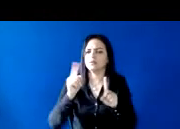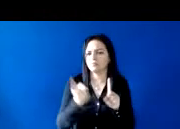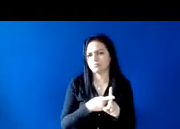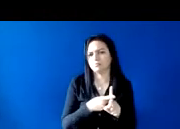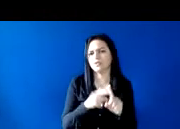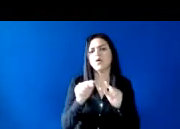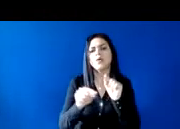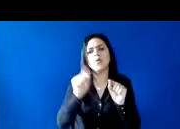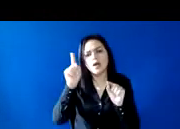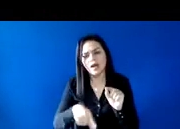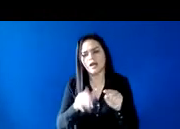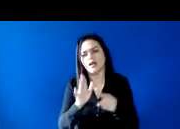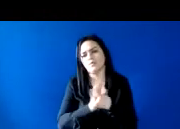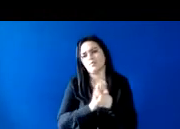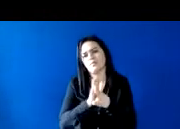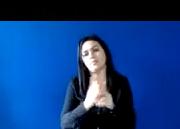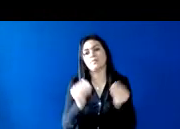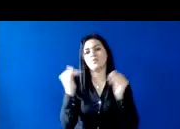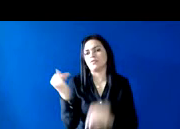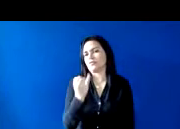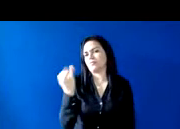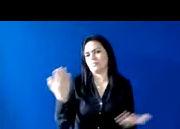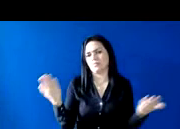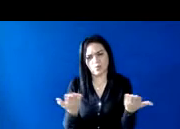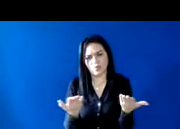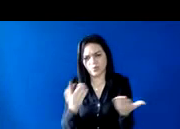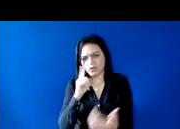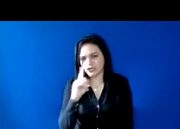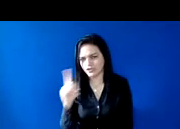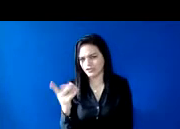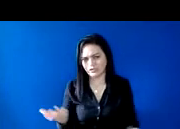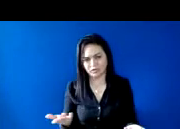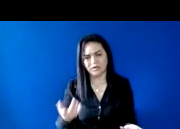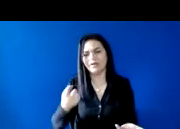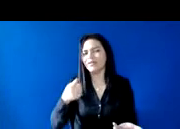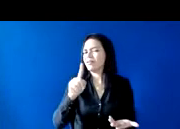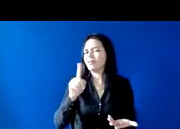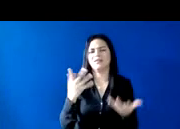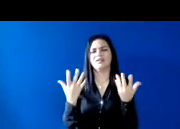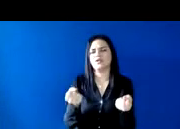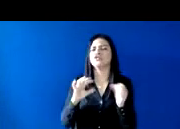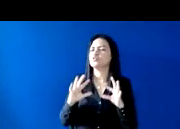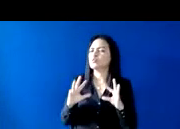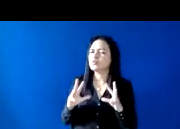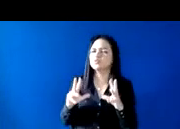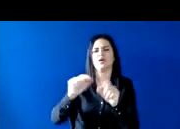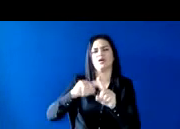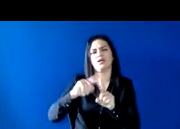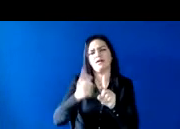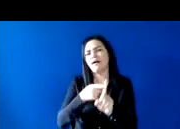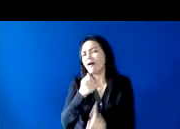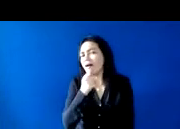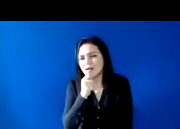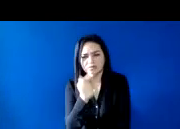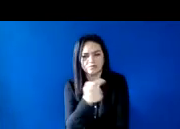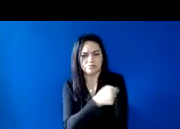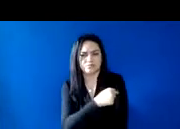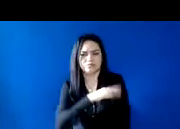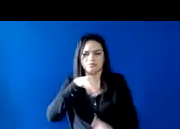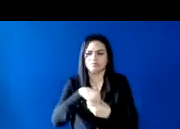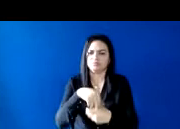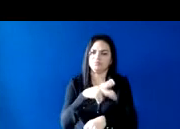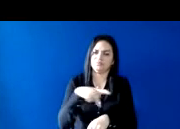é uma questão muito importante hoje em dia. É inaceitável que todas as gestantes ainda não estejam vacinadas no nosso